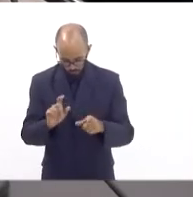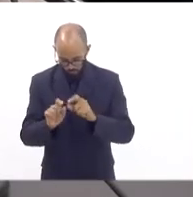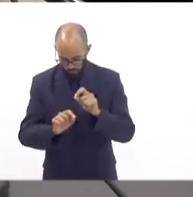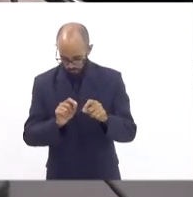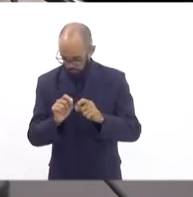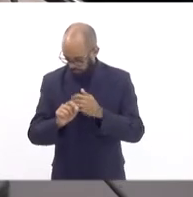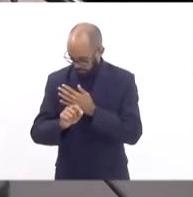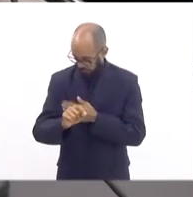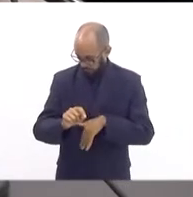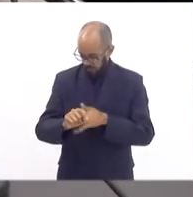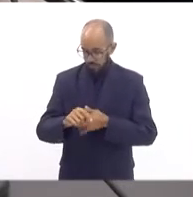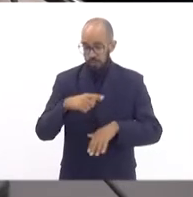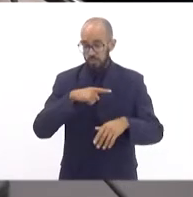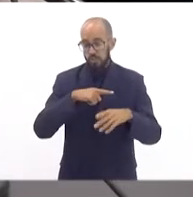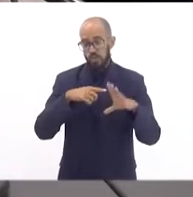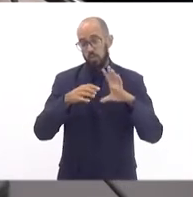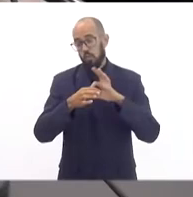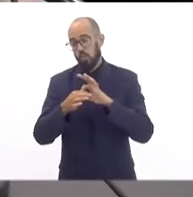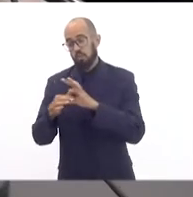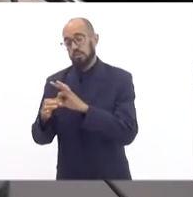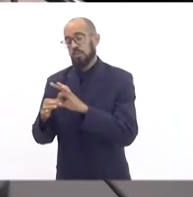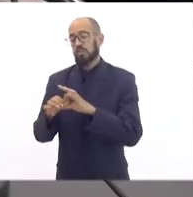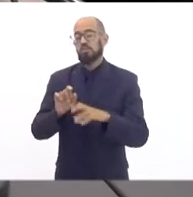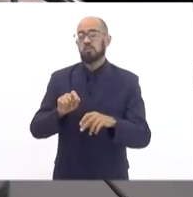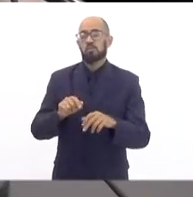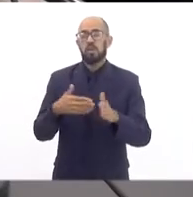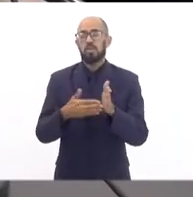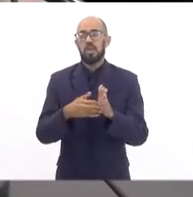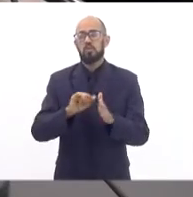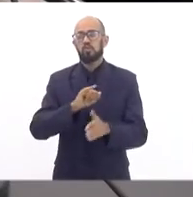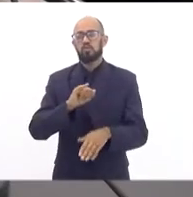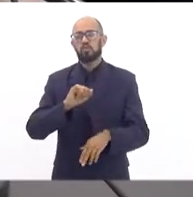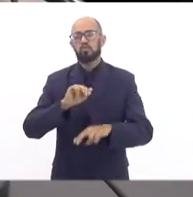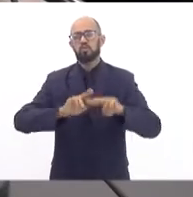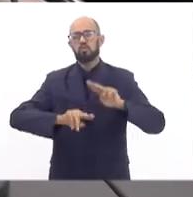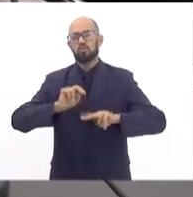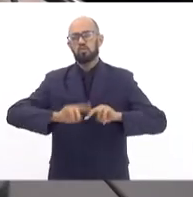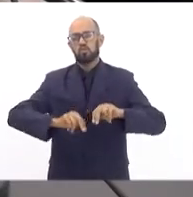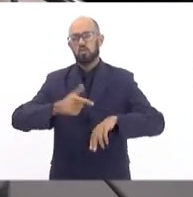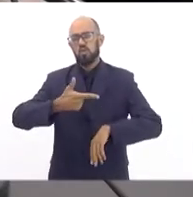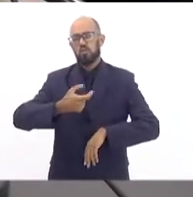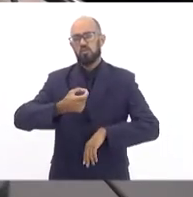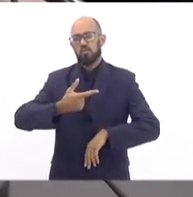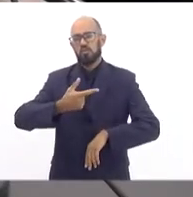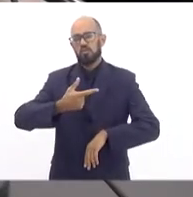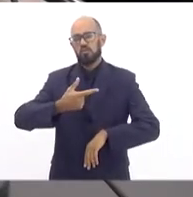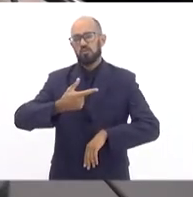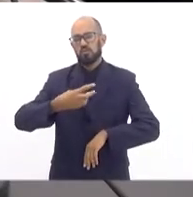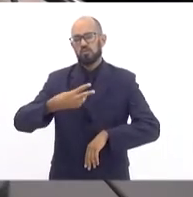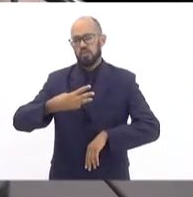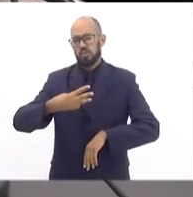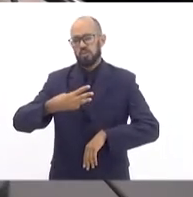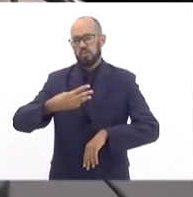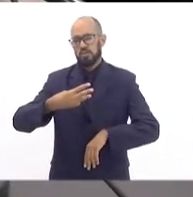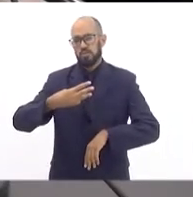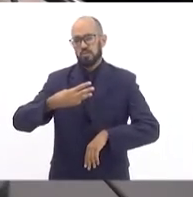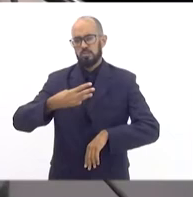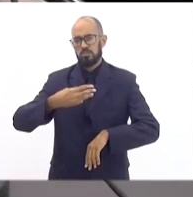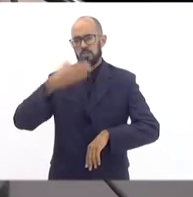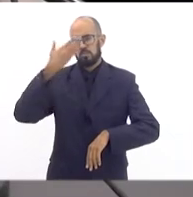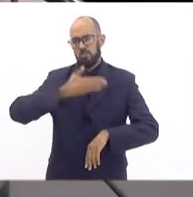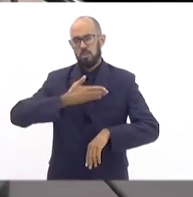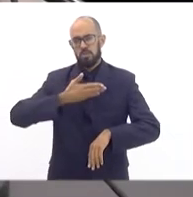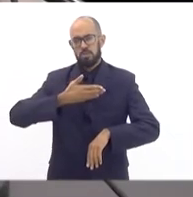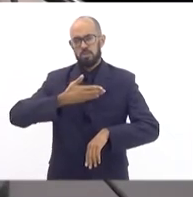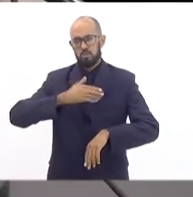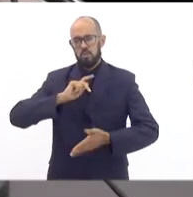de ter até junho de 2023, salvo engano, se não mudou o decreto, para comprovação